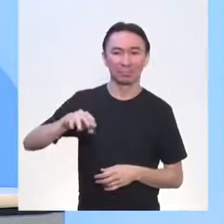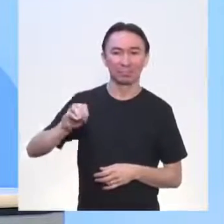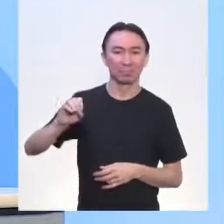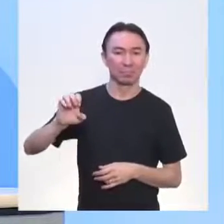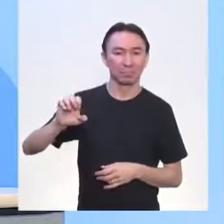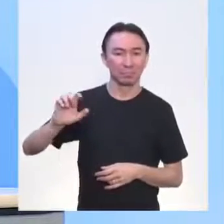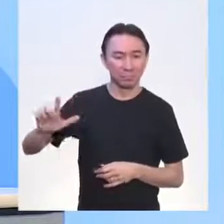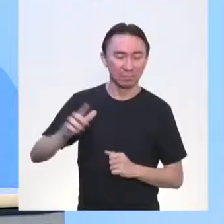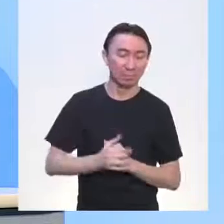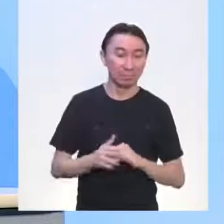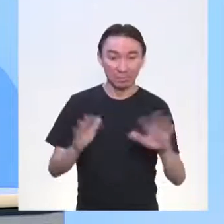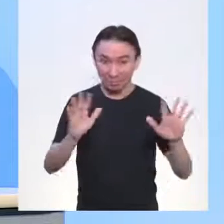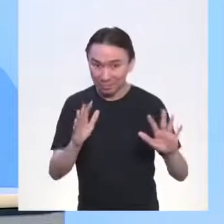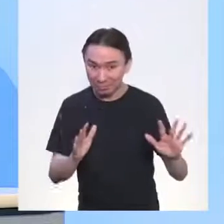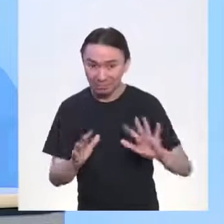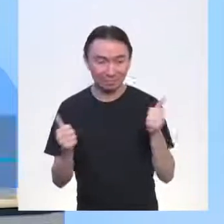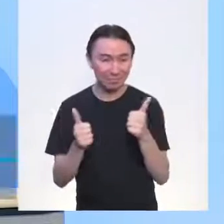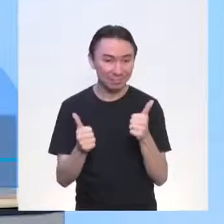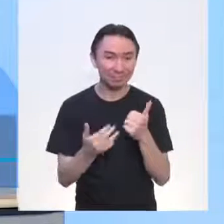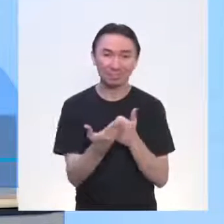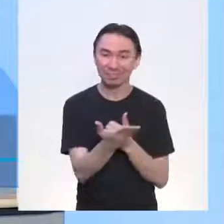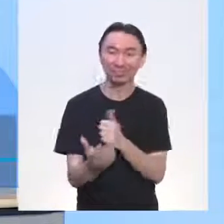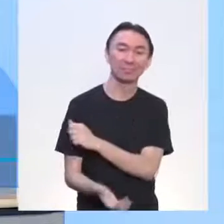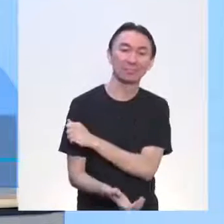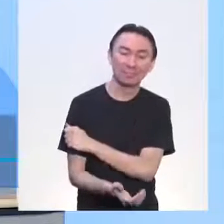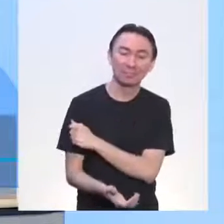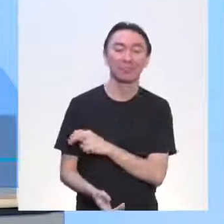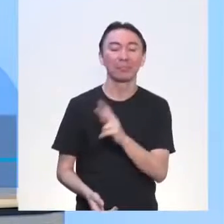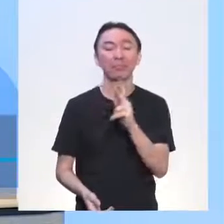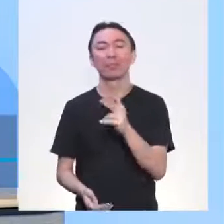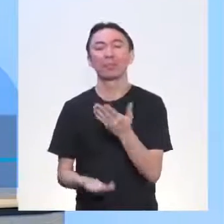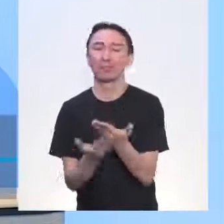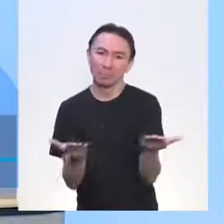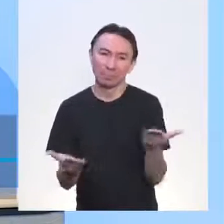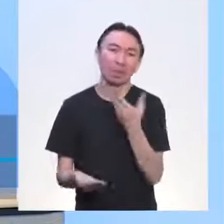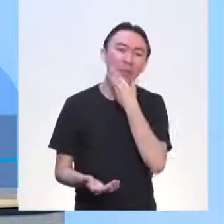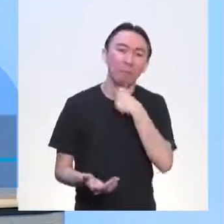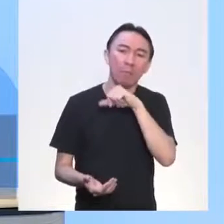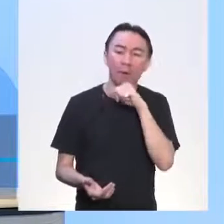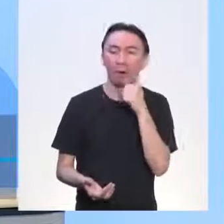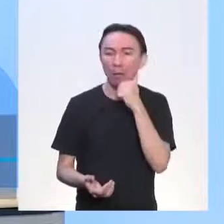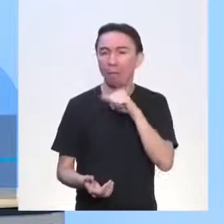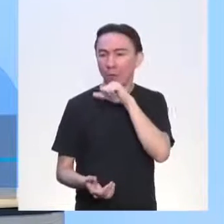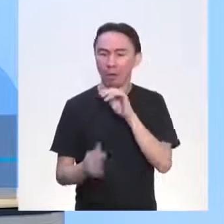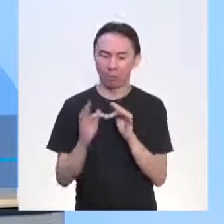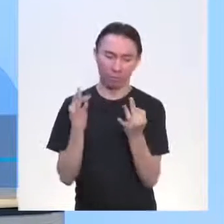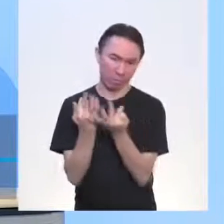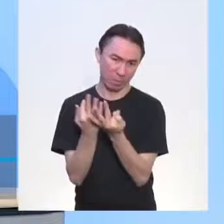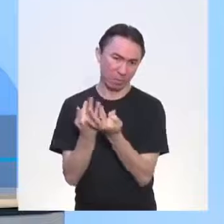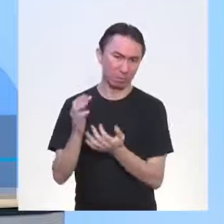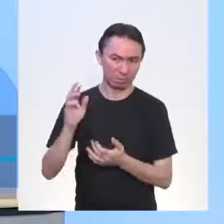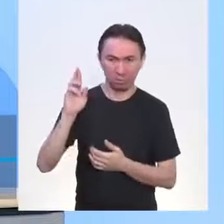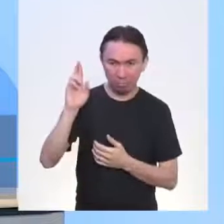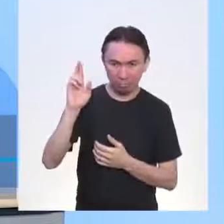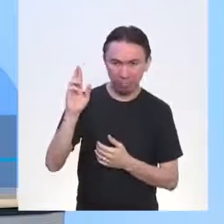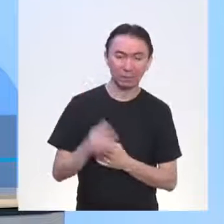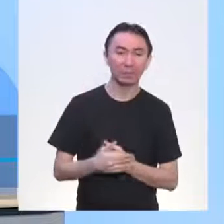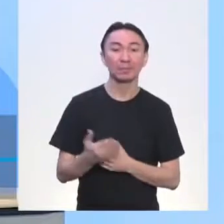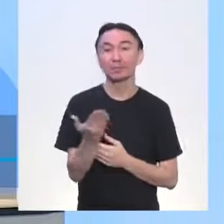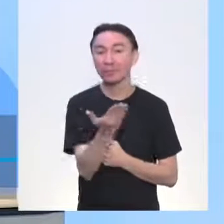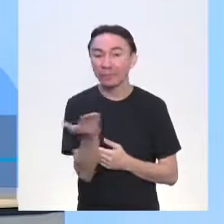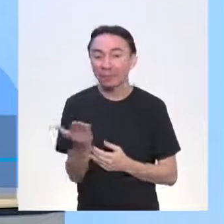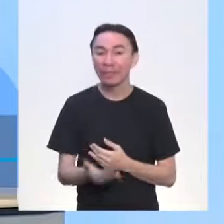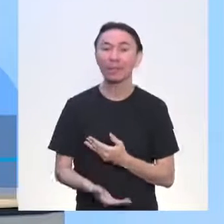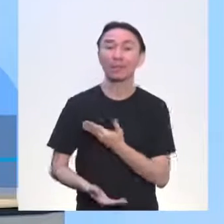as boas-vindas a você, estudante, aos seus responsáveis que possam estar aí acompanhando as aulas e, claro, nossos queridos